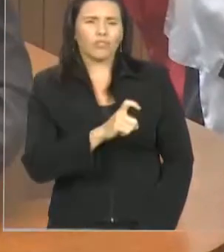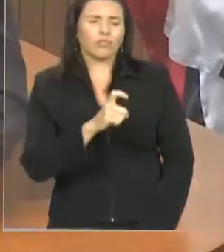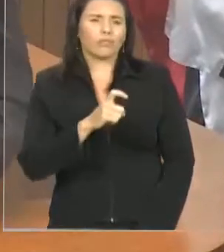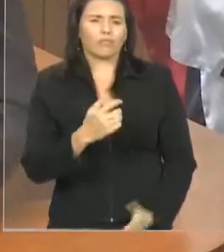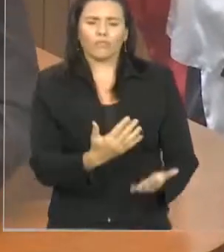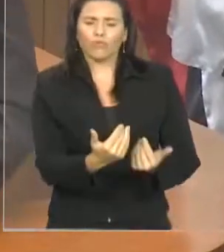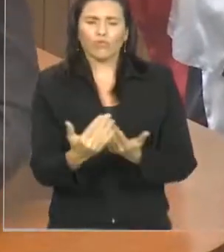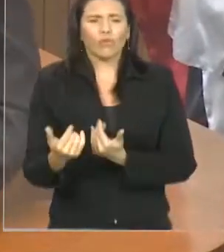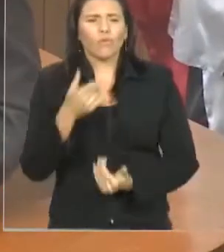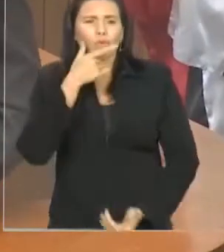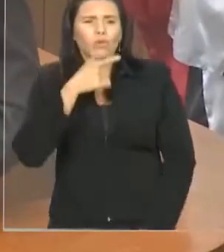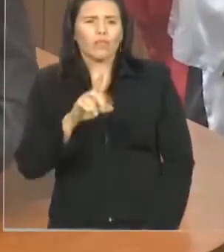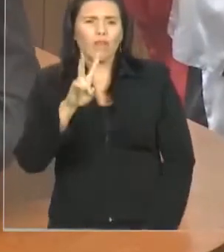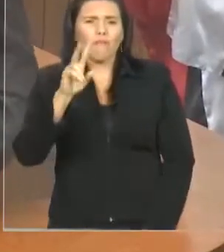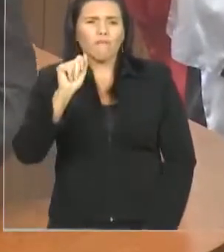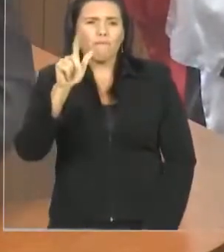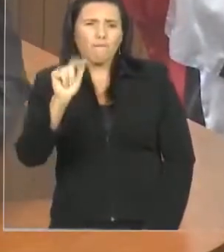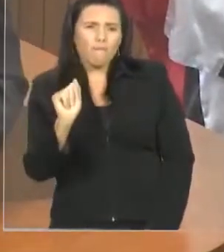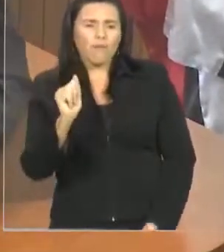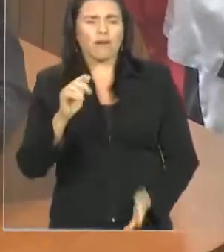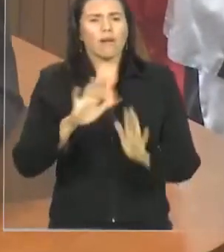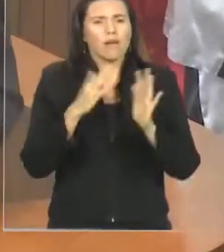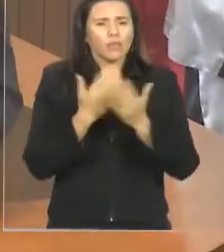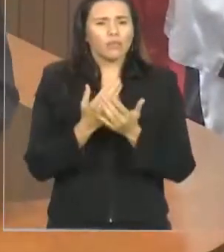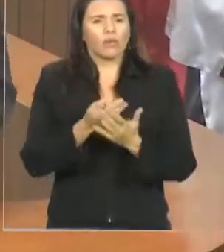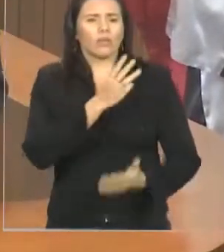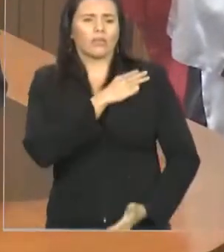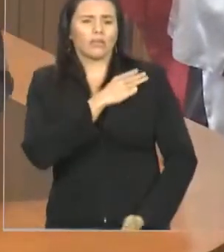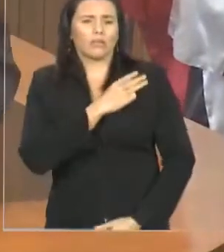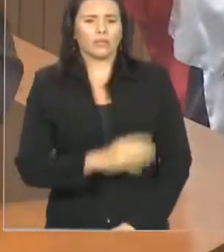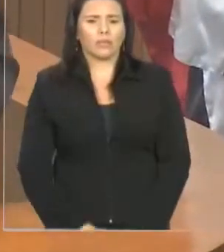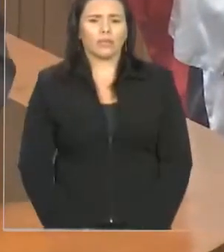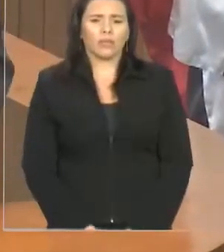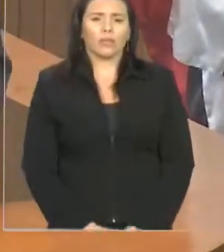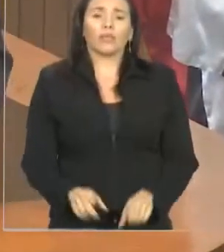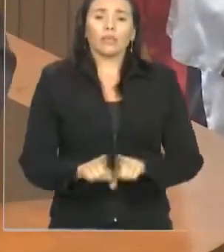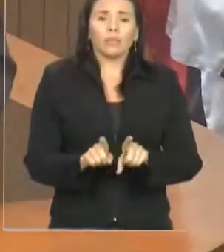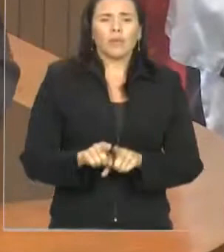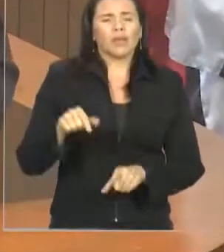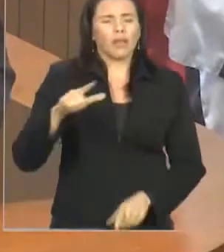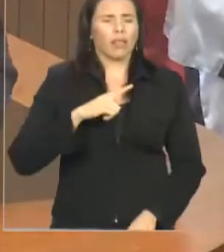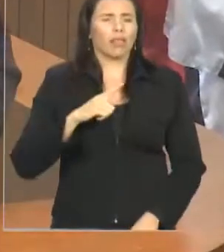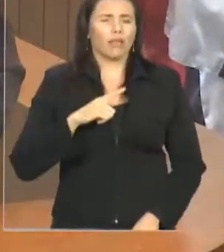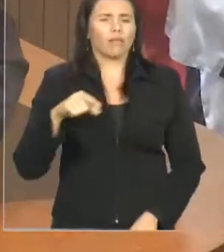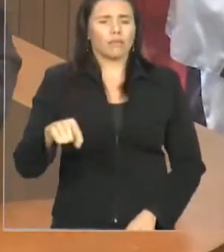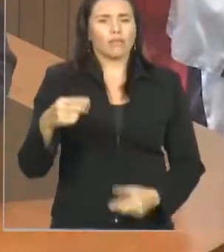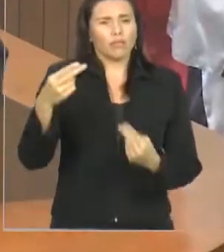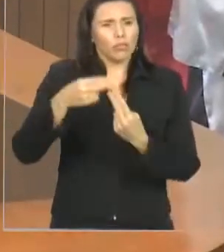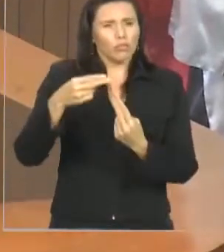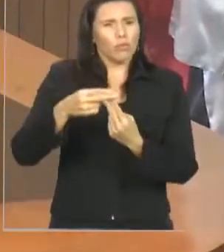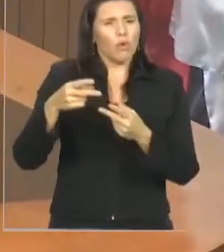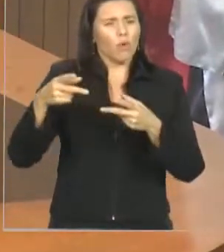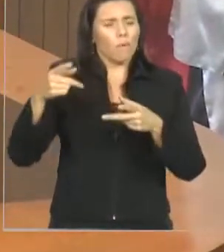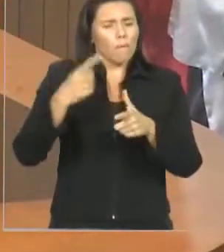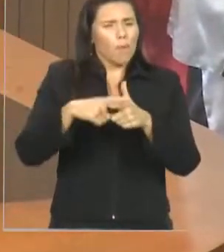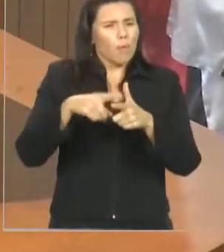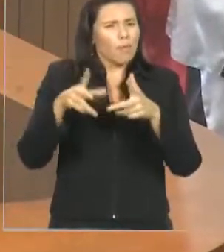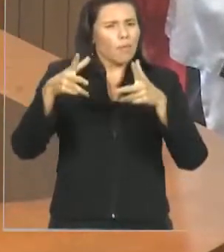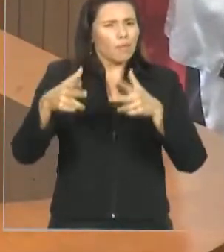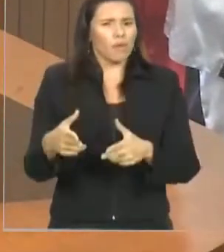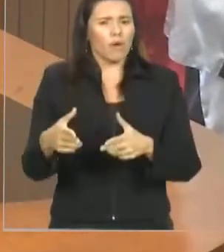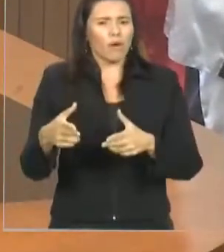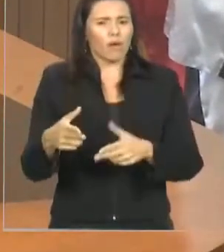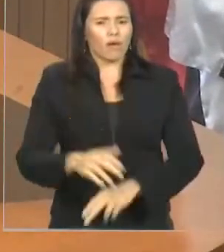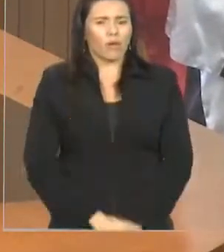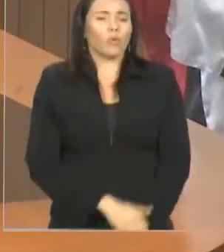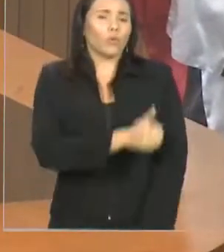Rafael Leitoa, que também tem o mesmo problema na cidade de Timon e também foi autorizado em Timon, os estudantes hoje daquela região, eles têm que